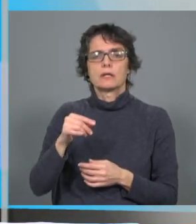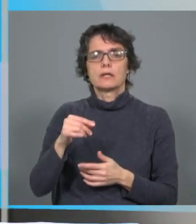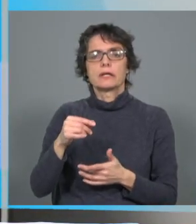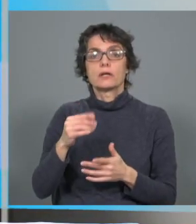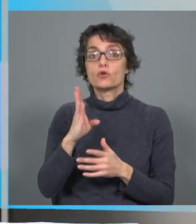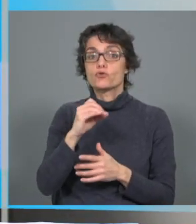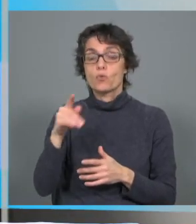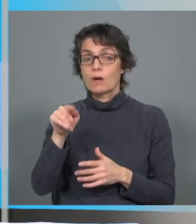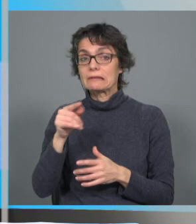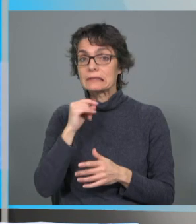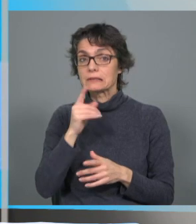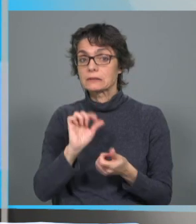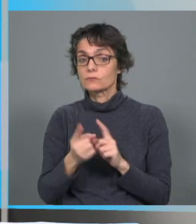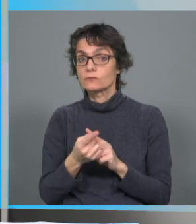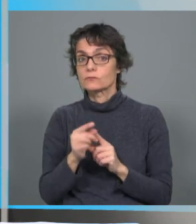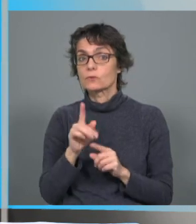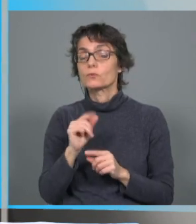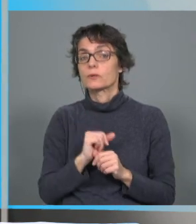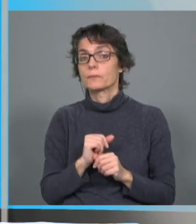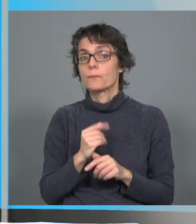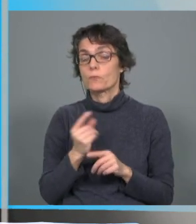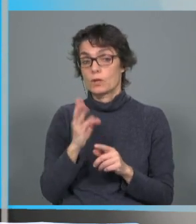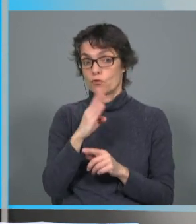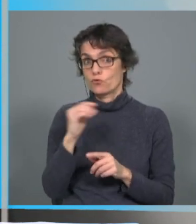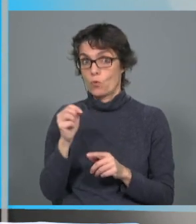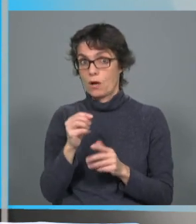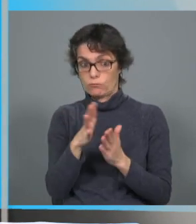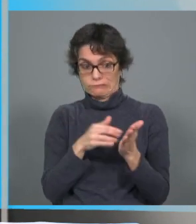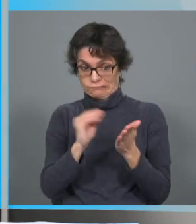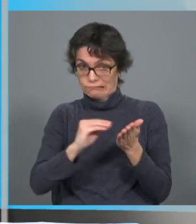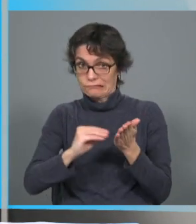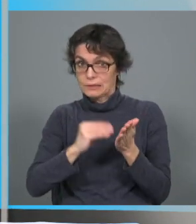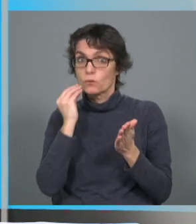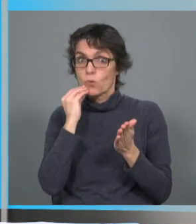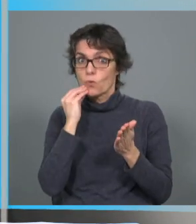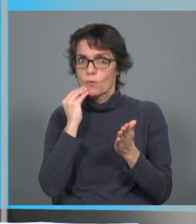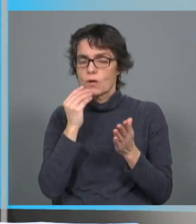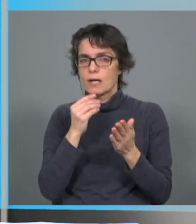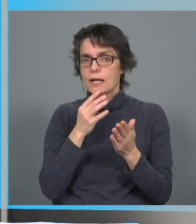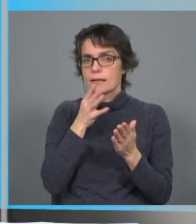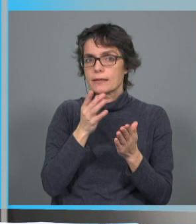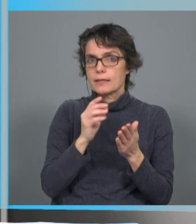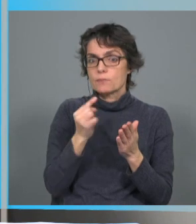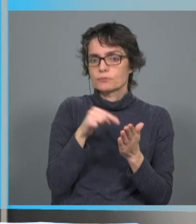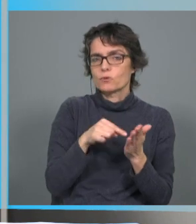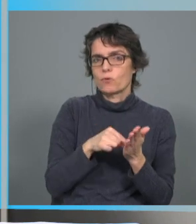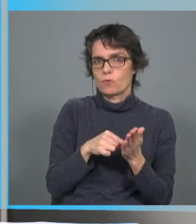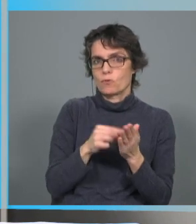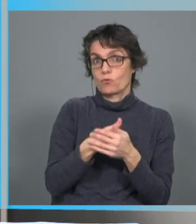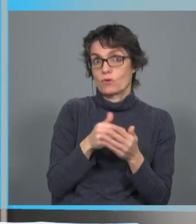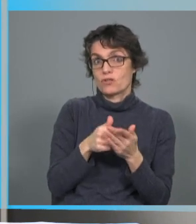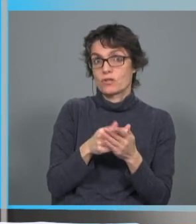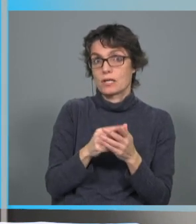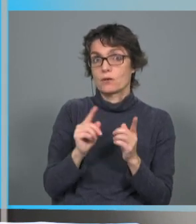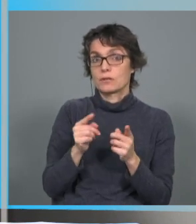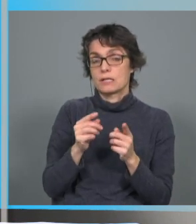João faz ao contrário, porque João quer dar imediatamente, João preveniu-nos desde o princípio do seu Evangelho que no princípio